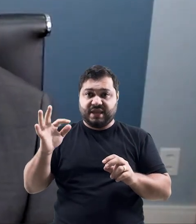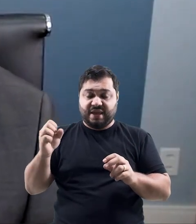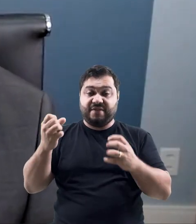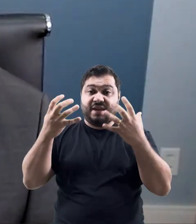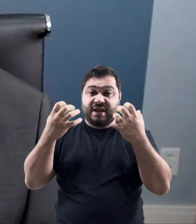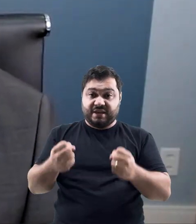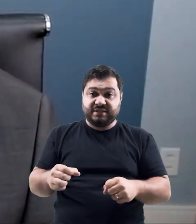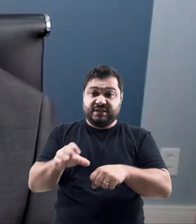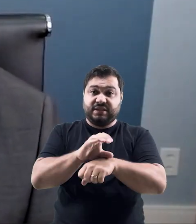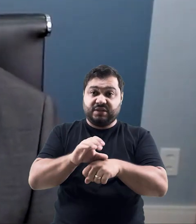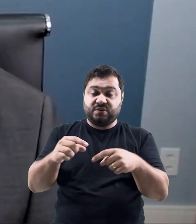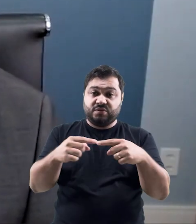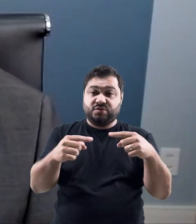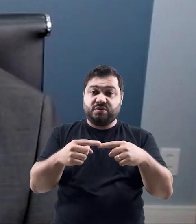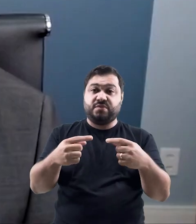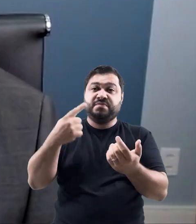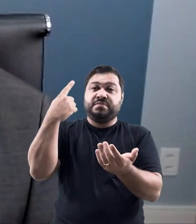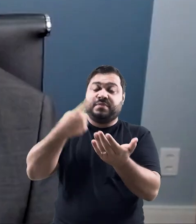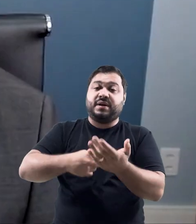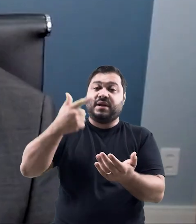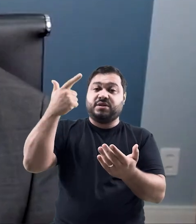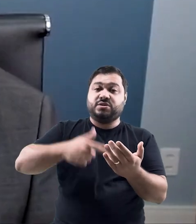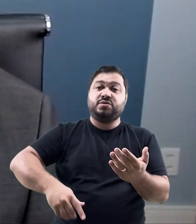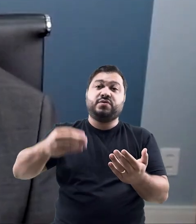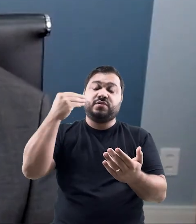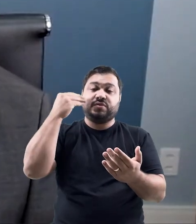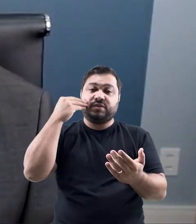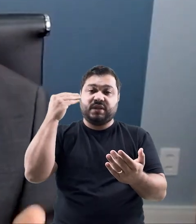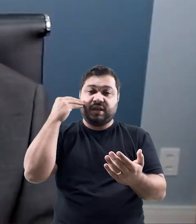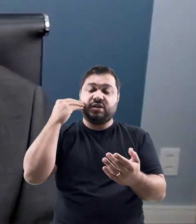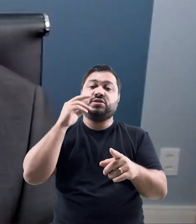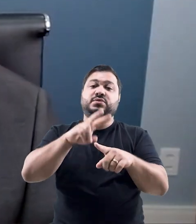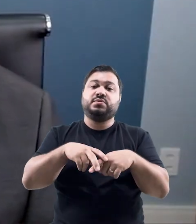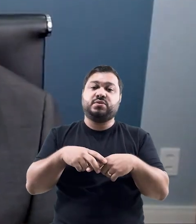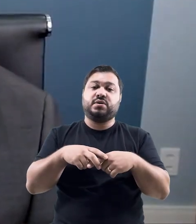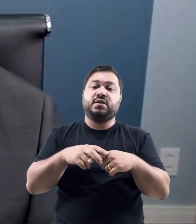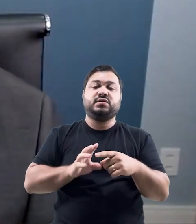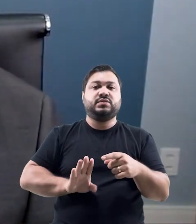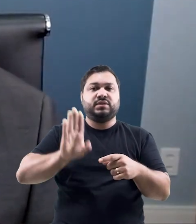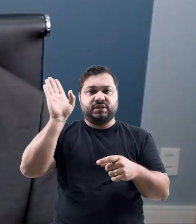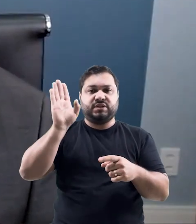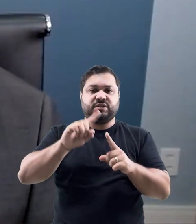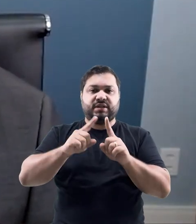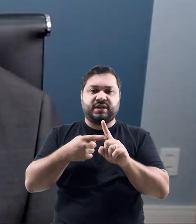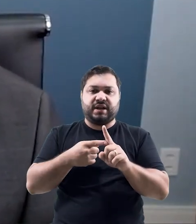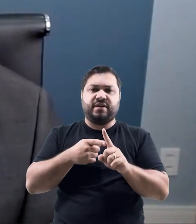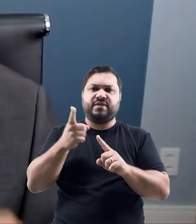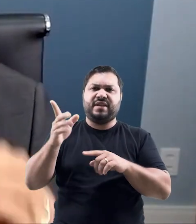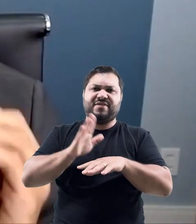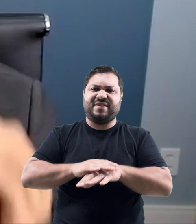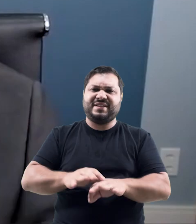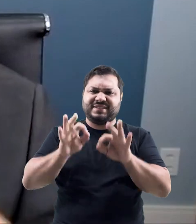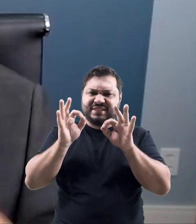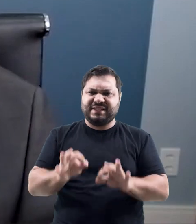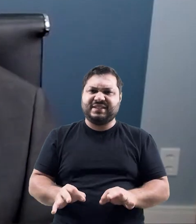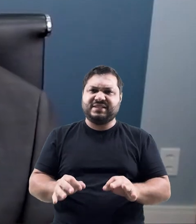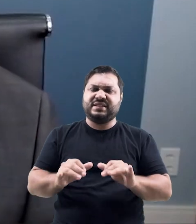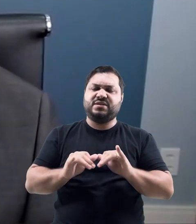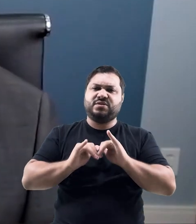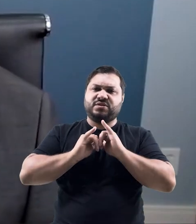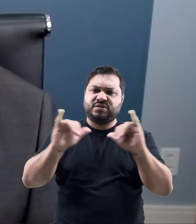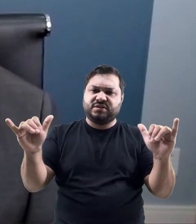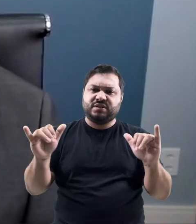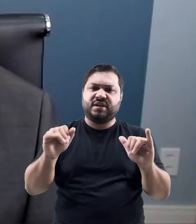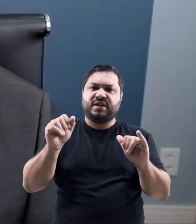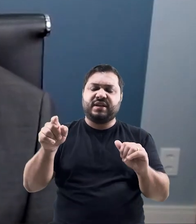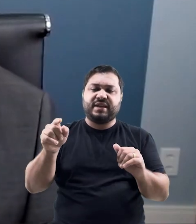ser constitucional a remarcação desse teste em prol da candidata grávida, ele faz questão de